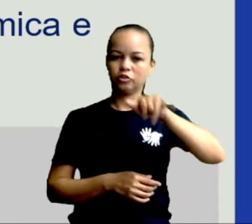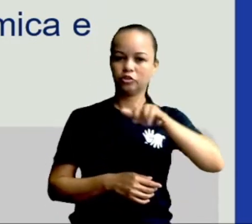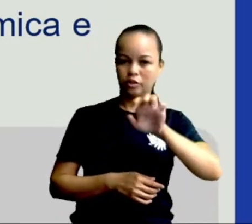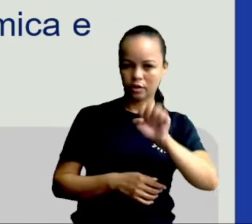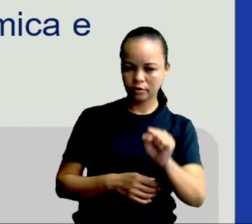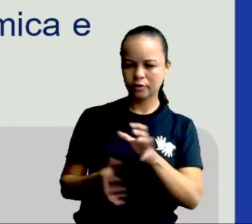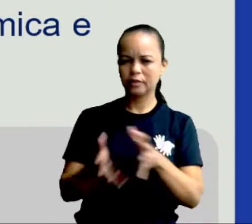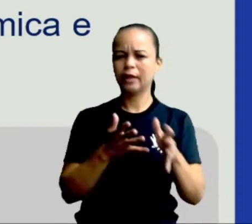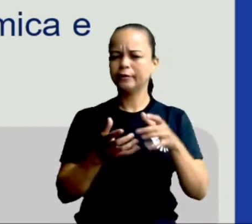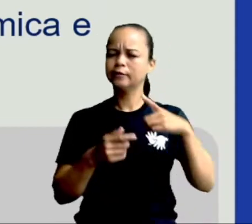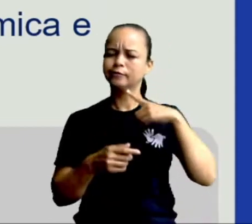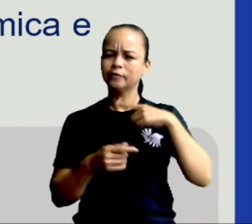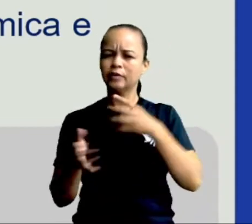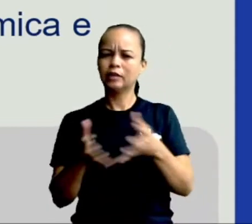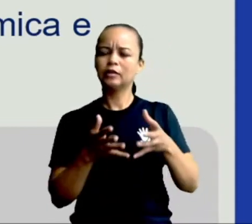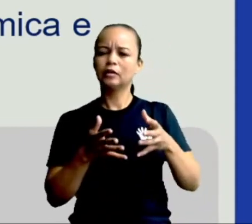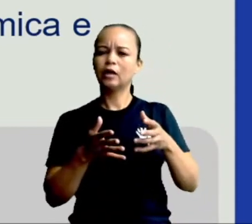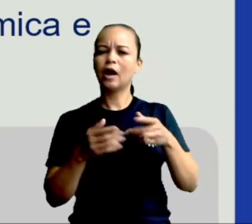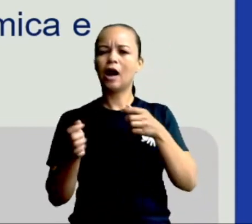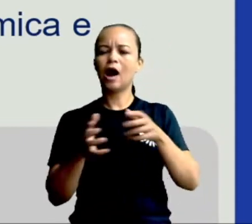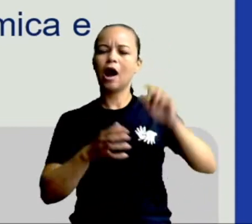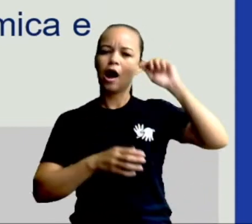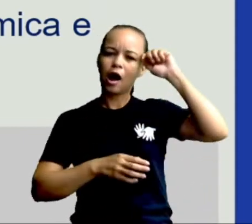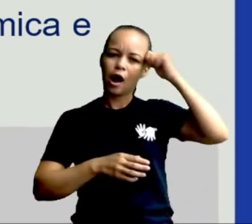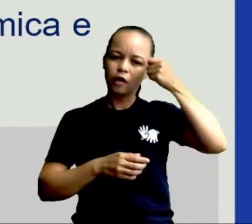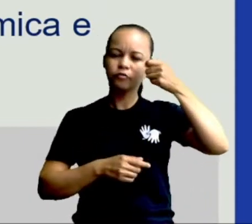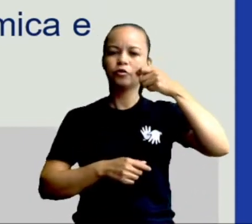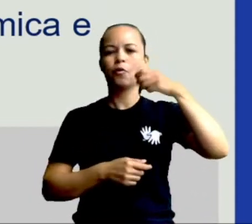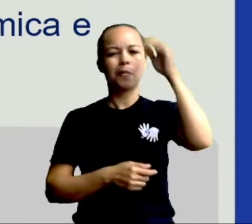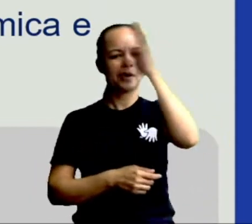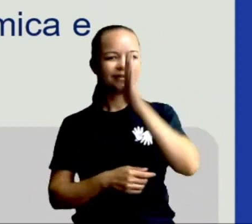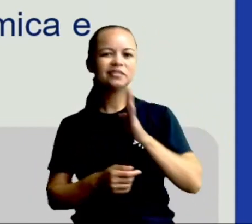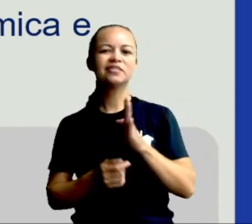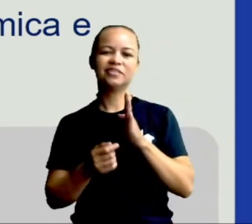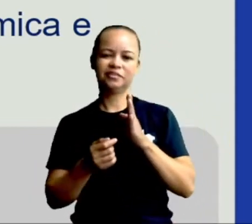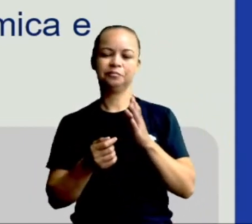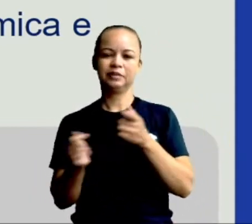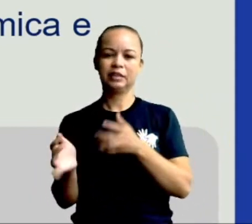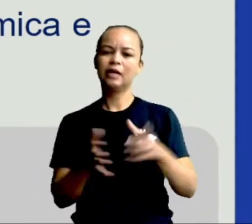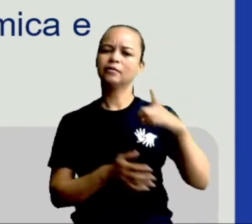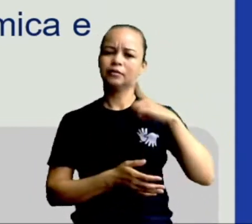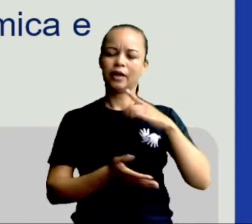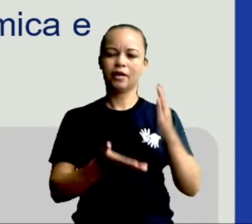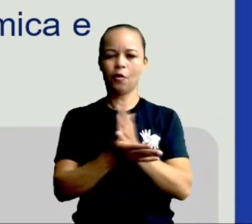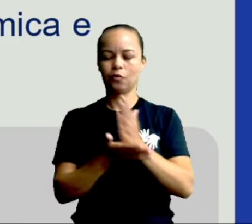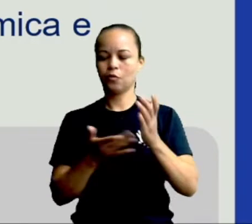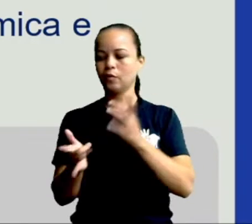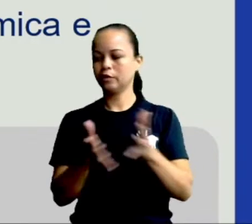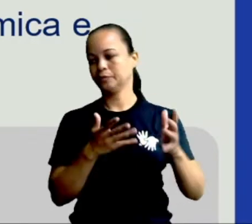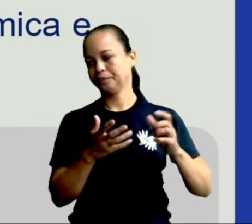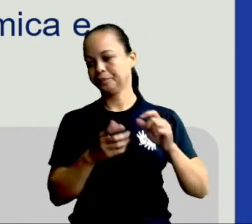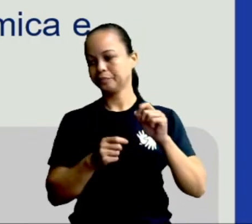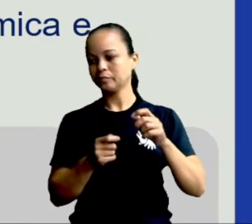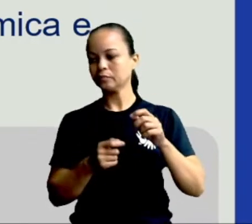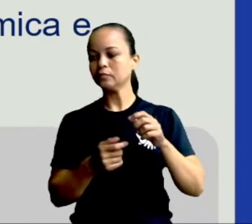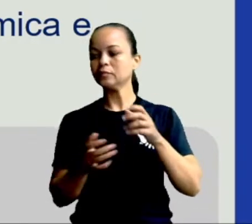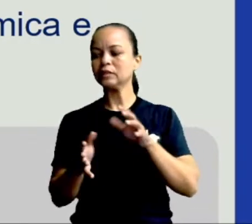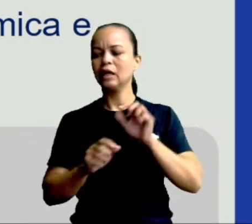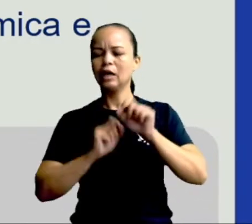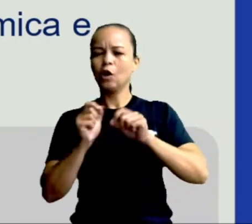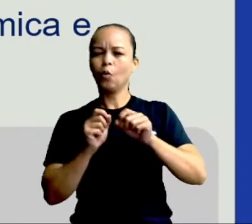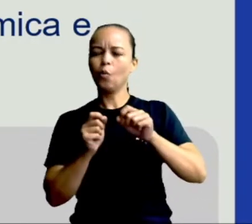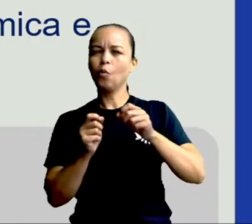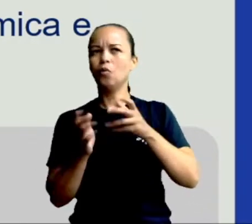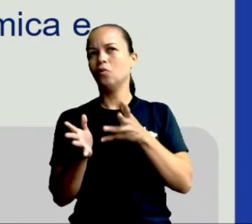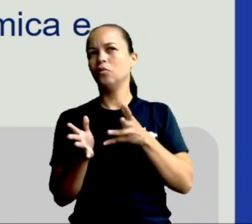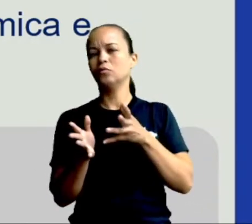religiões afro-brasileiras, que a gente tem algumas. Né? Os alçais e malês, o povo malê, eles